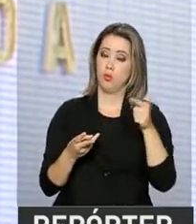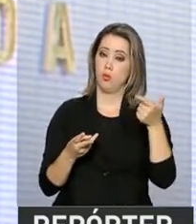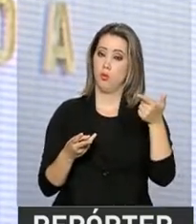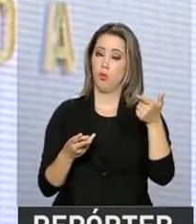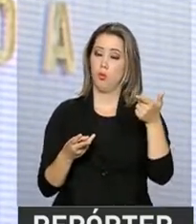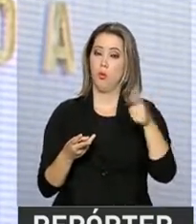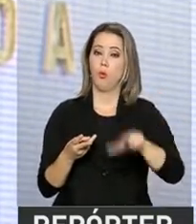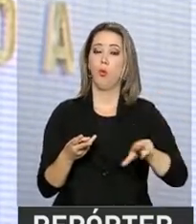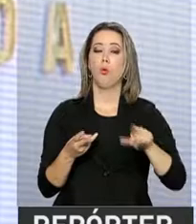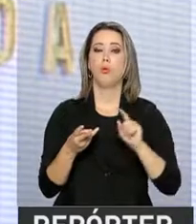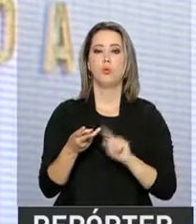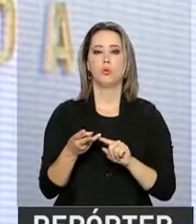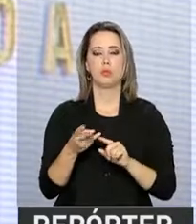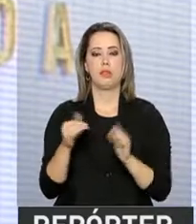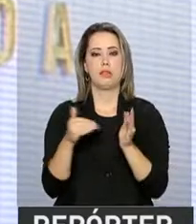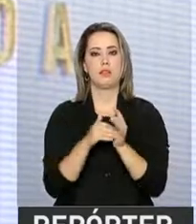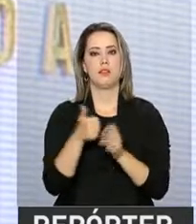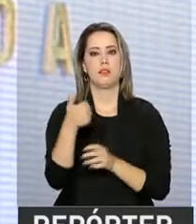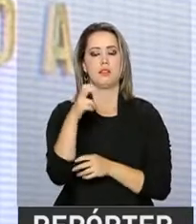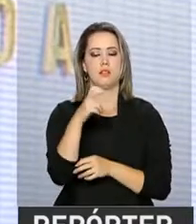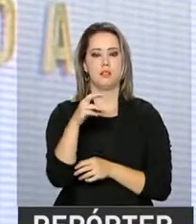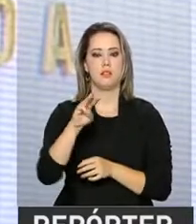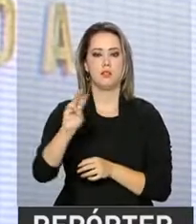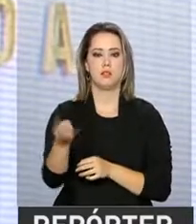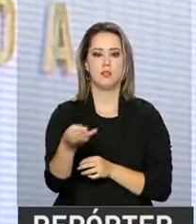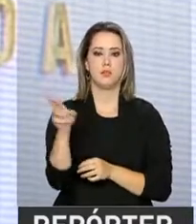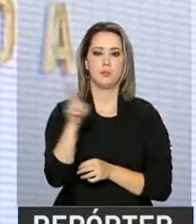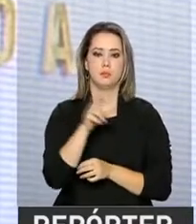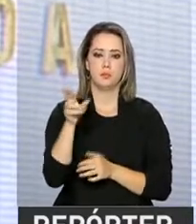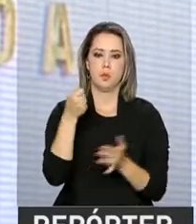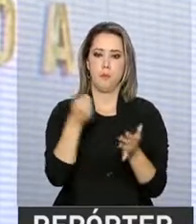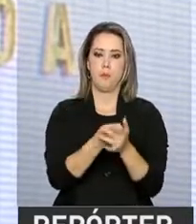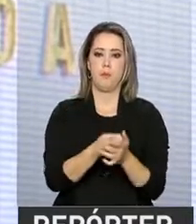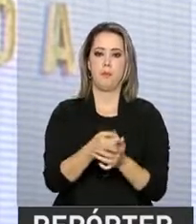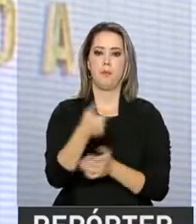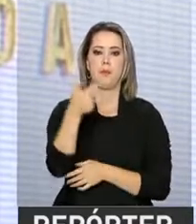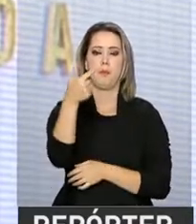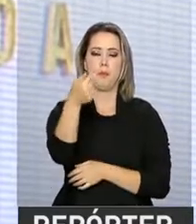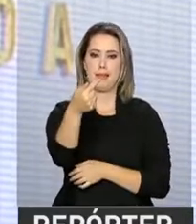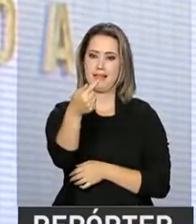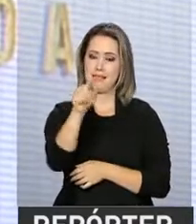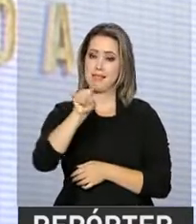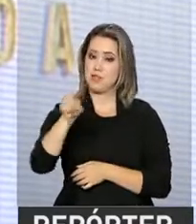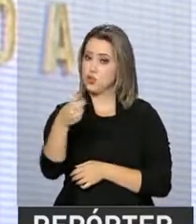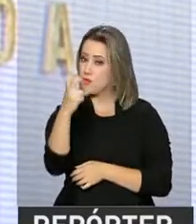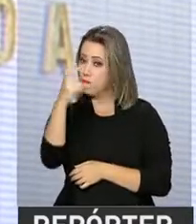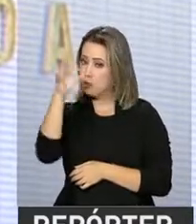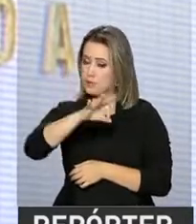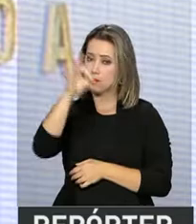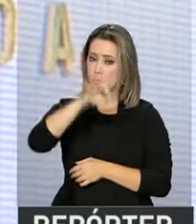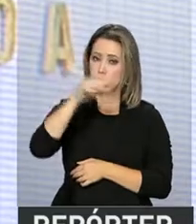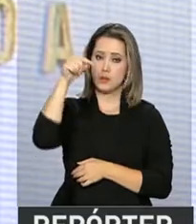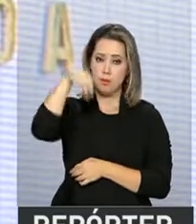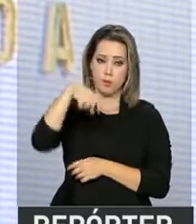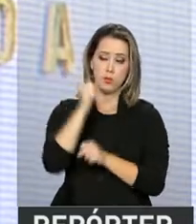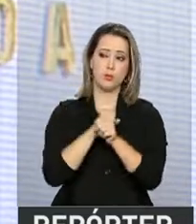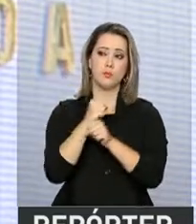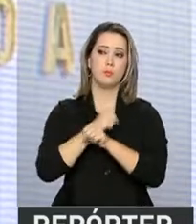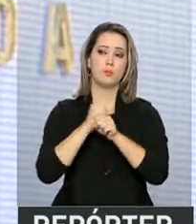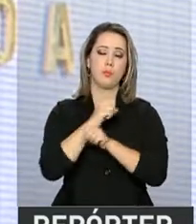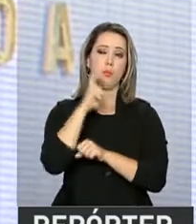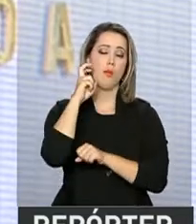modalidade que para dívidas até 15 milhões de reais, você paga uma entrada de 7,5% durante 2017,